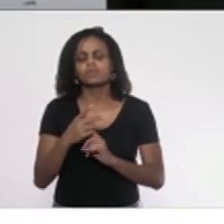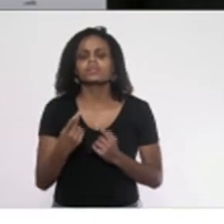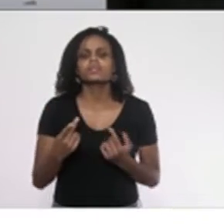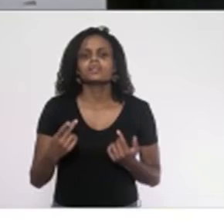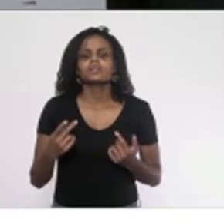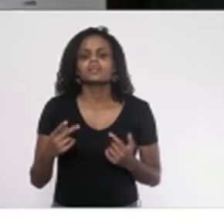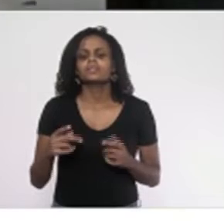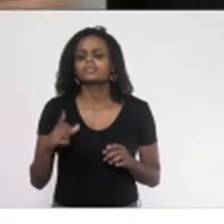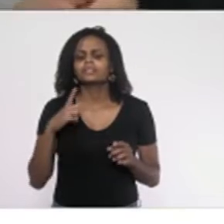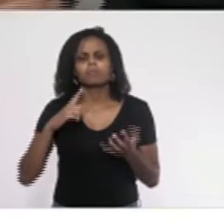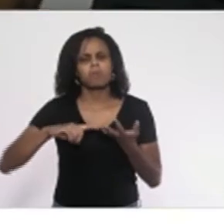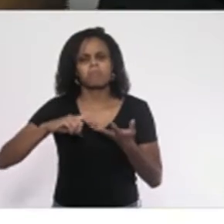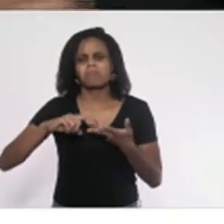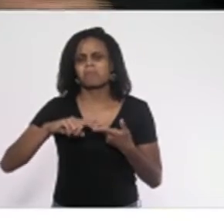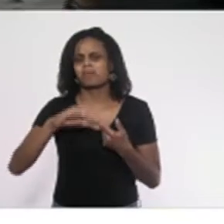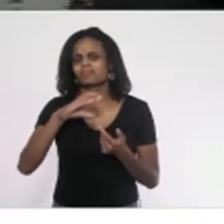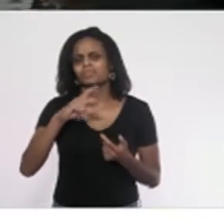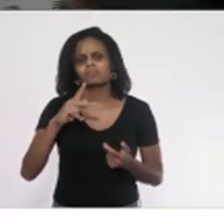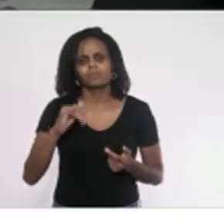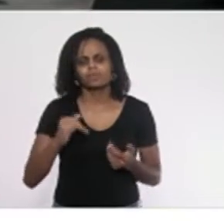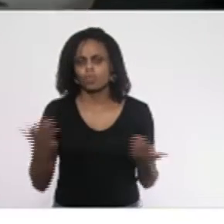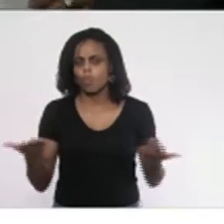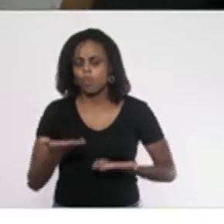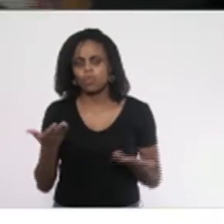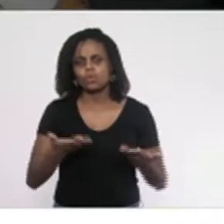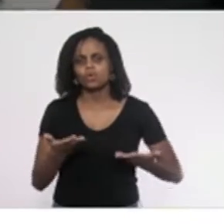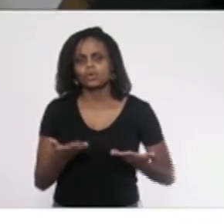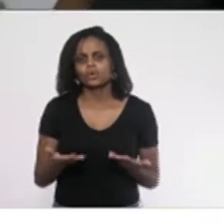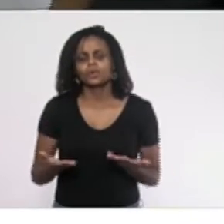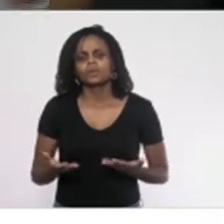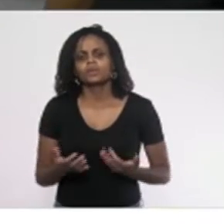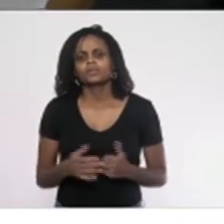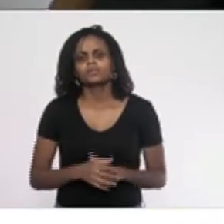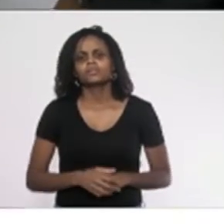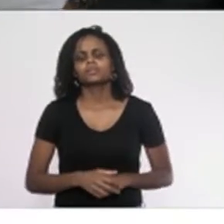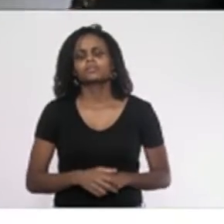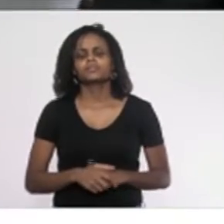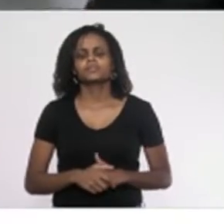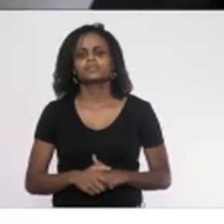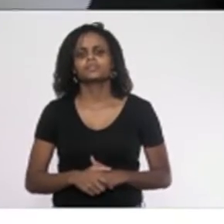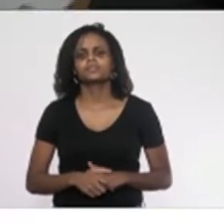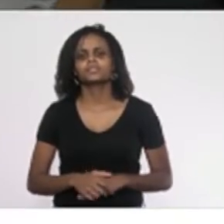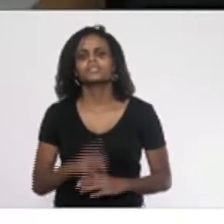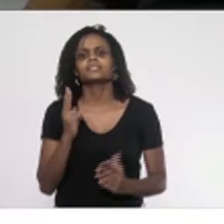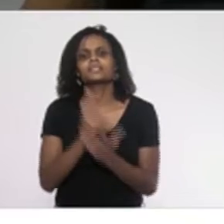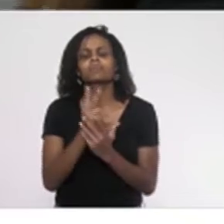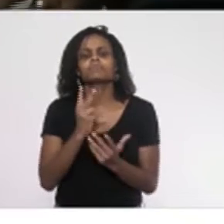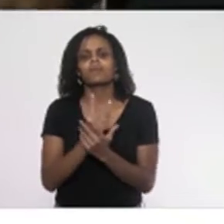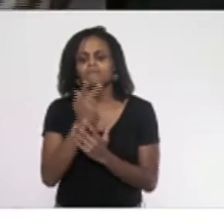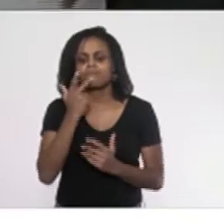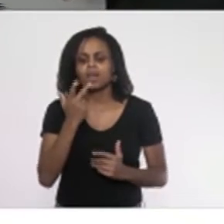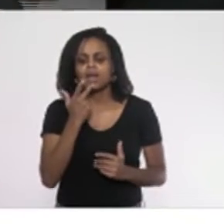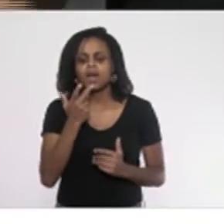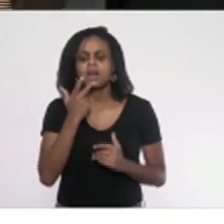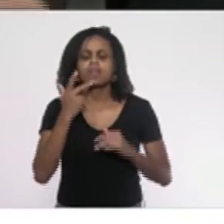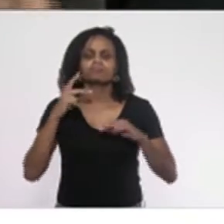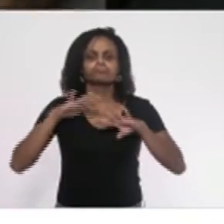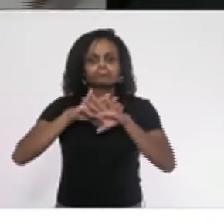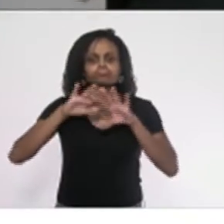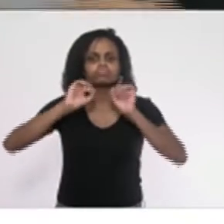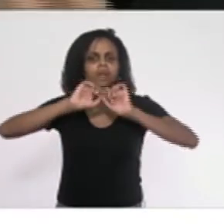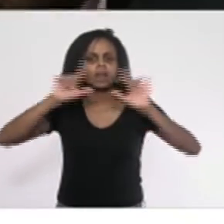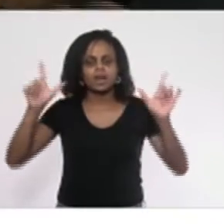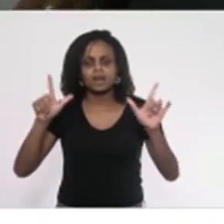temos várias CPIs hoje que sempre se fala em transparência, a